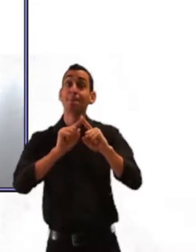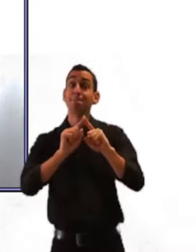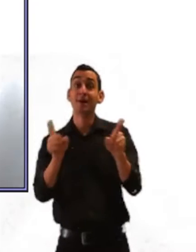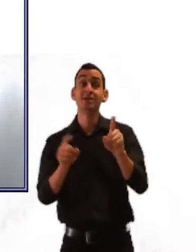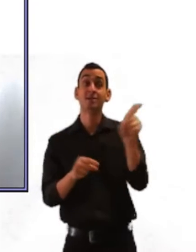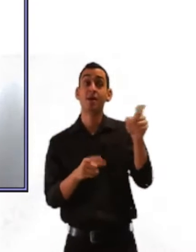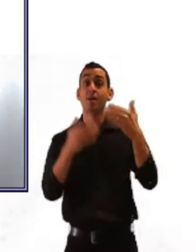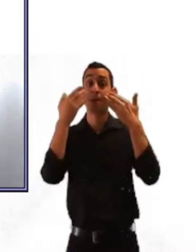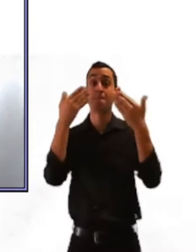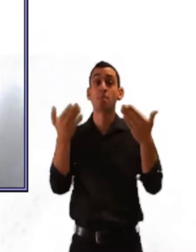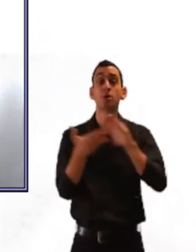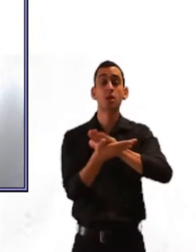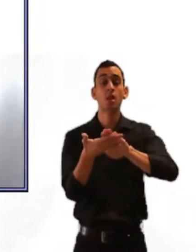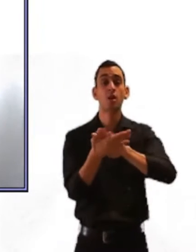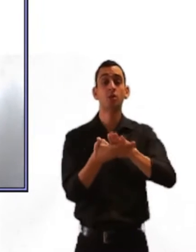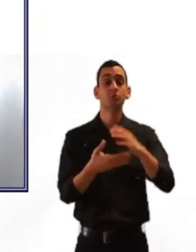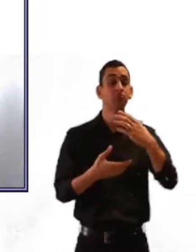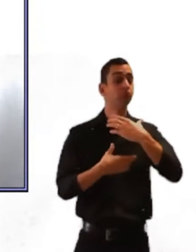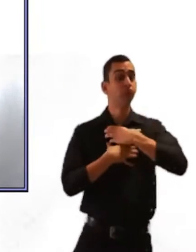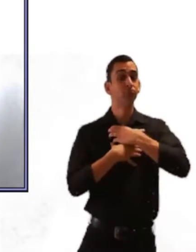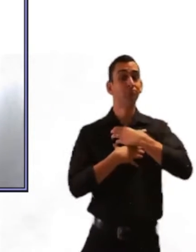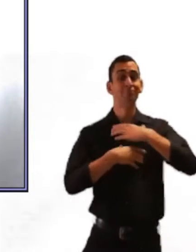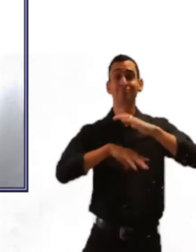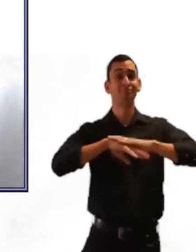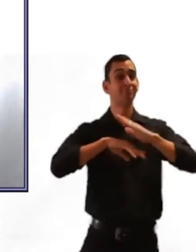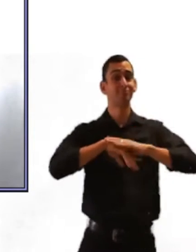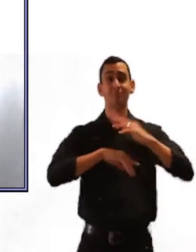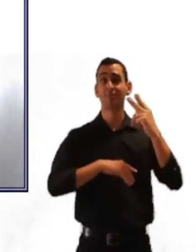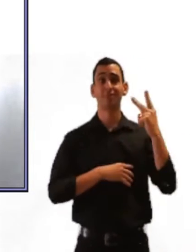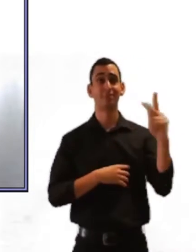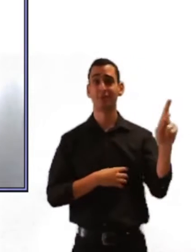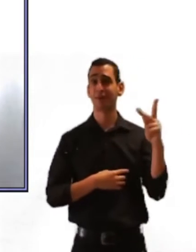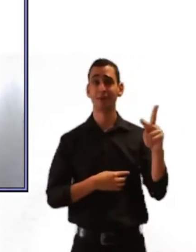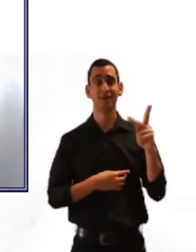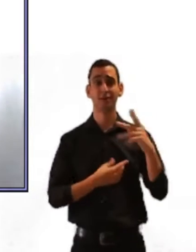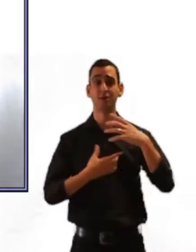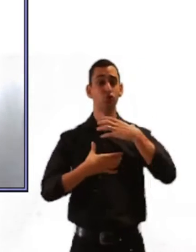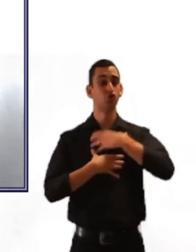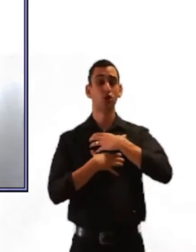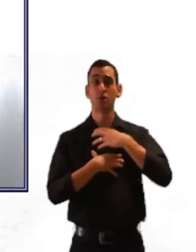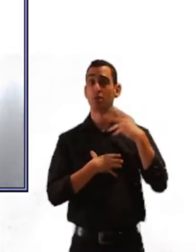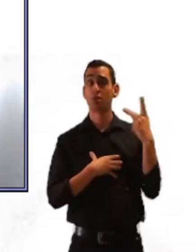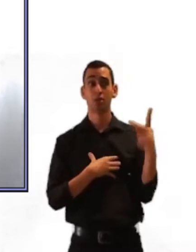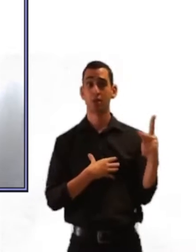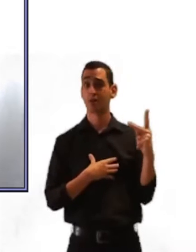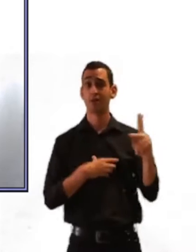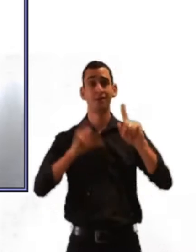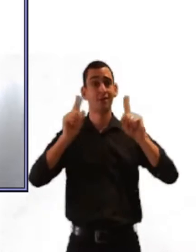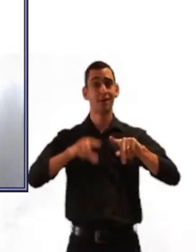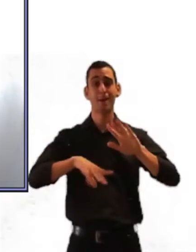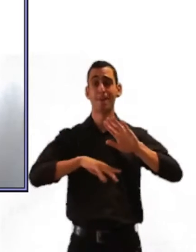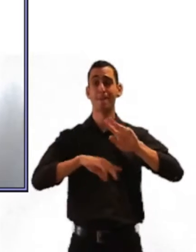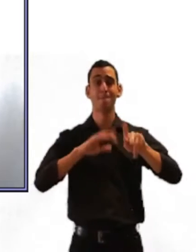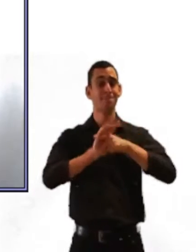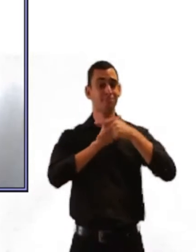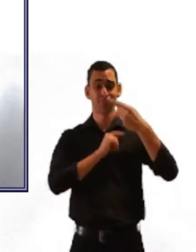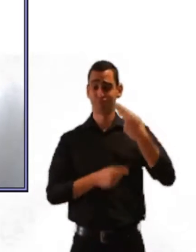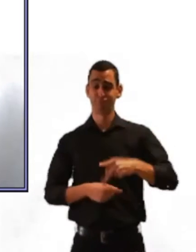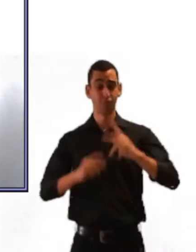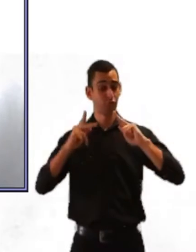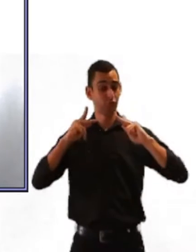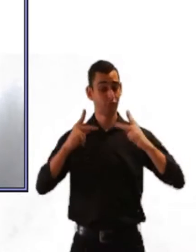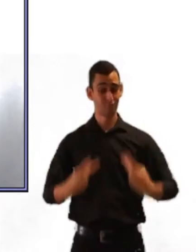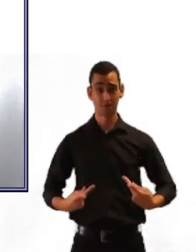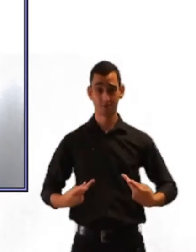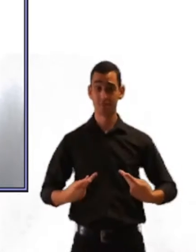mental, o juiz tem esse subjetivismo e isso é inerente do ser humano e o juiz é